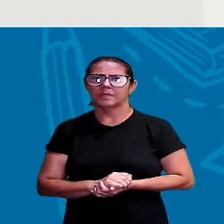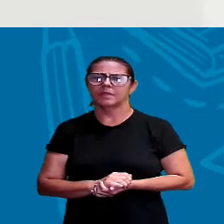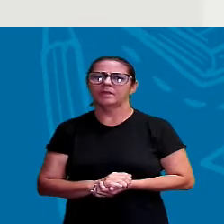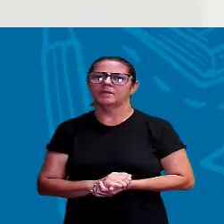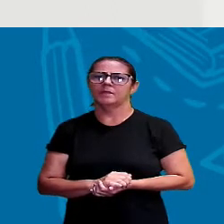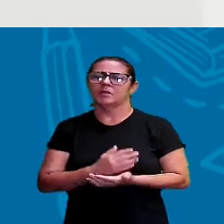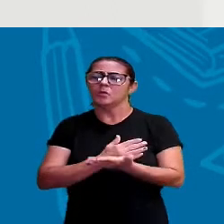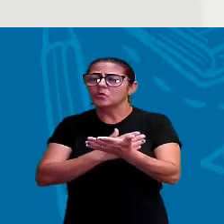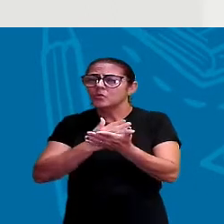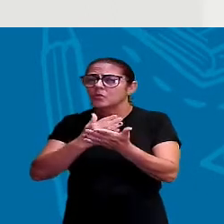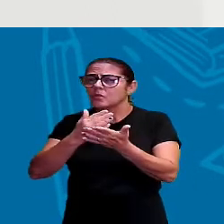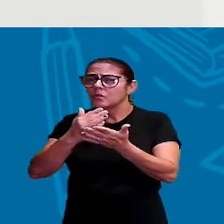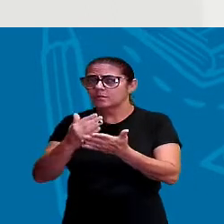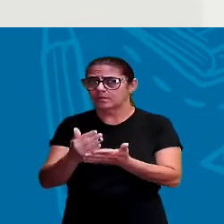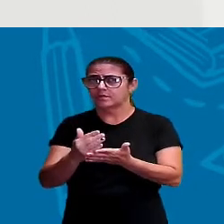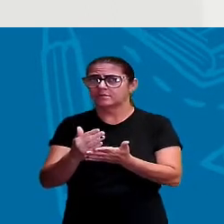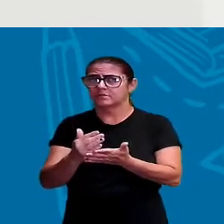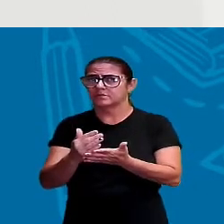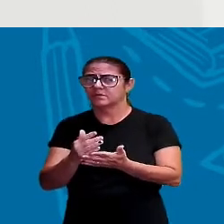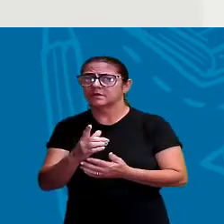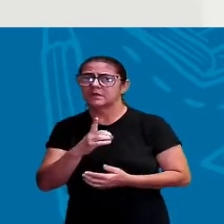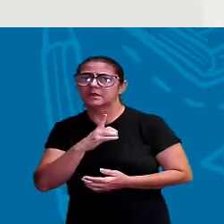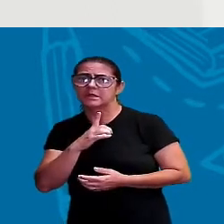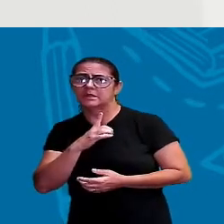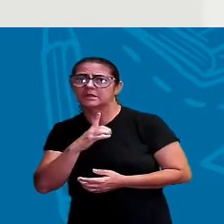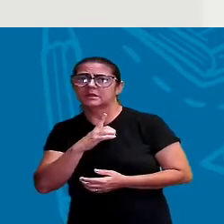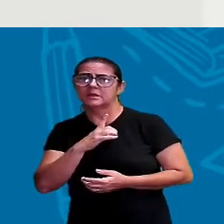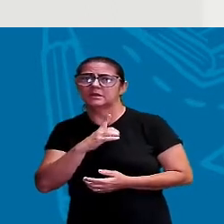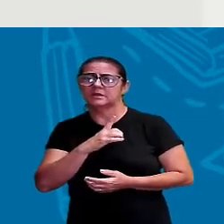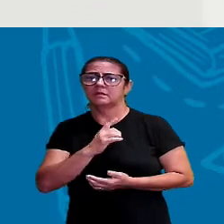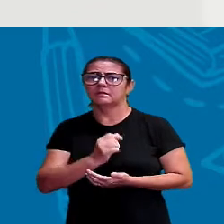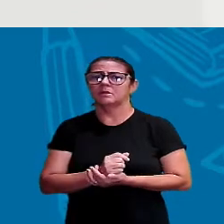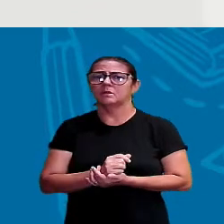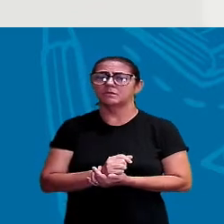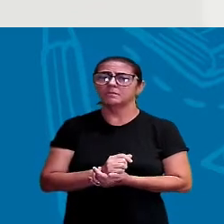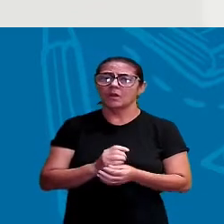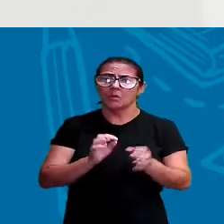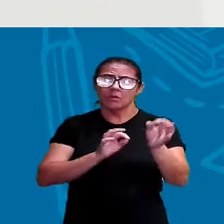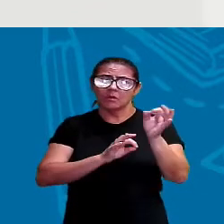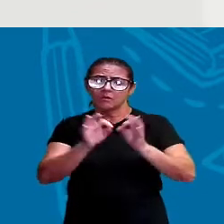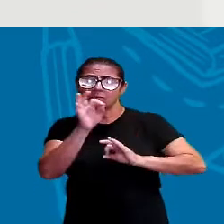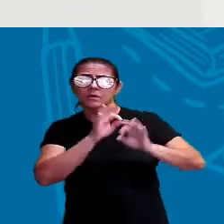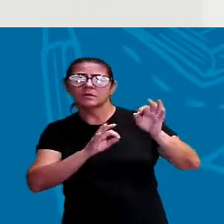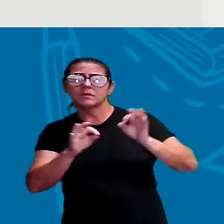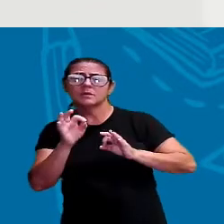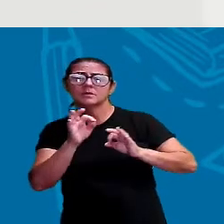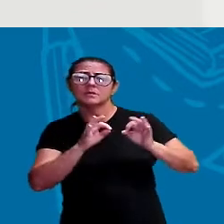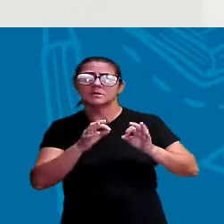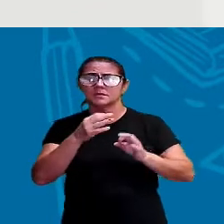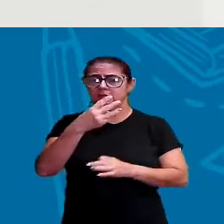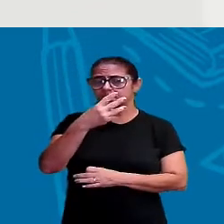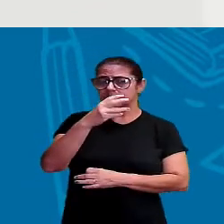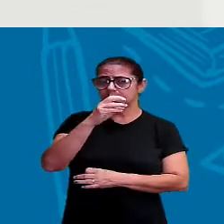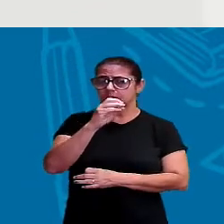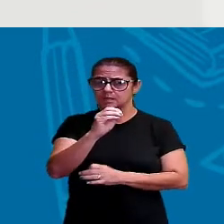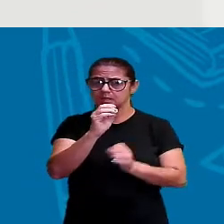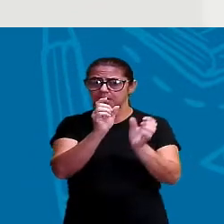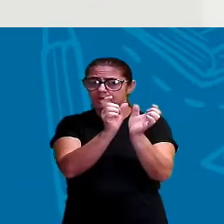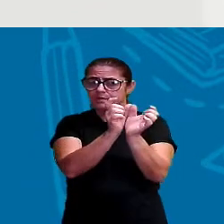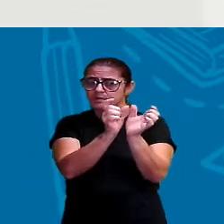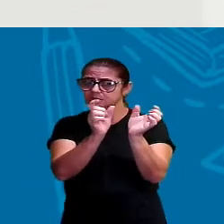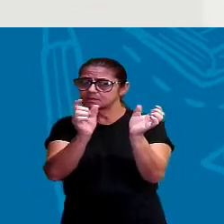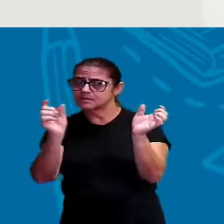seu início, tinham uma diagramação padrão. Então, eles tinham um padrão aí de 30 centímetros de largura